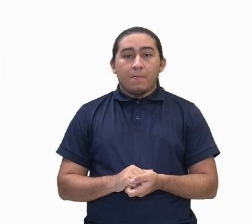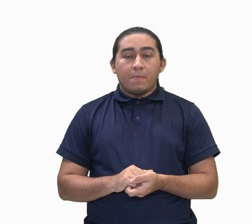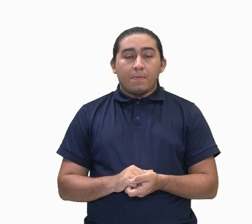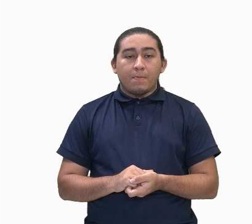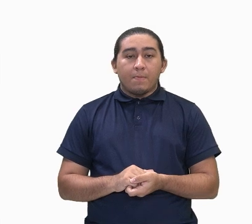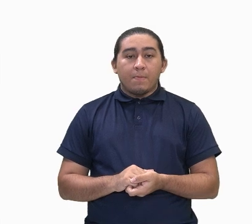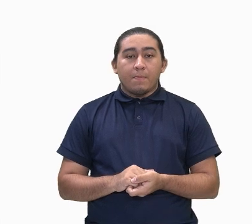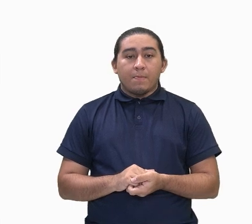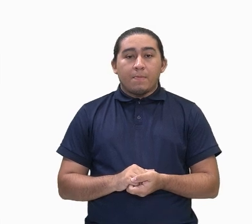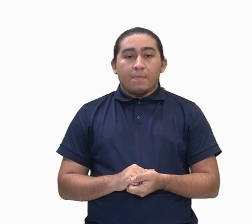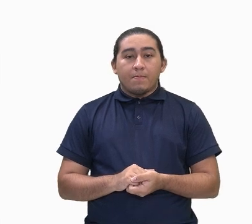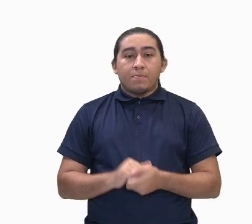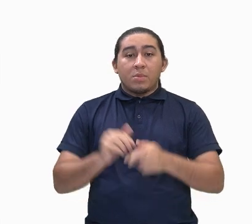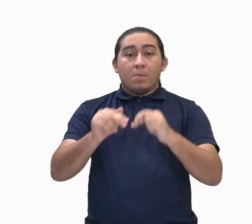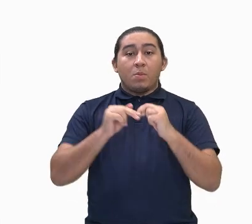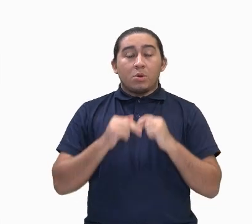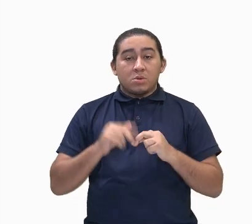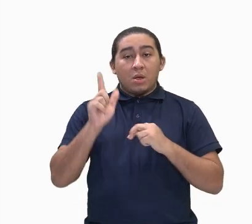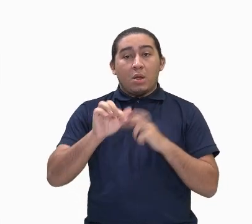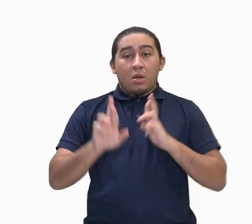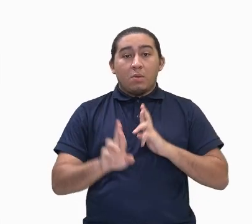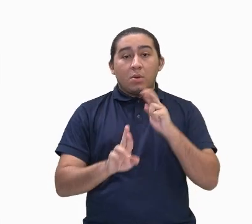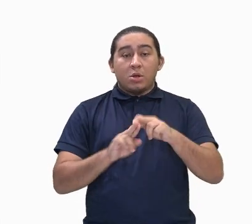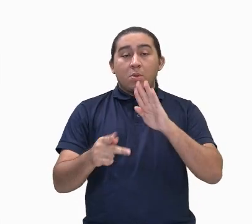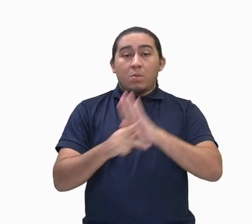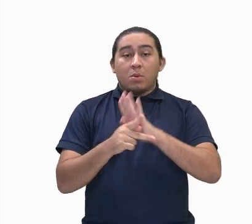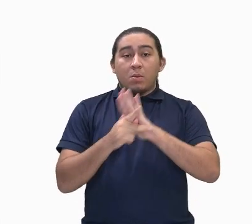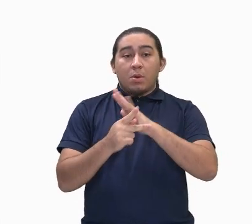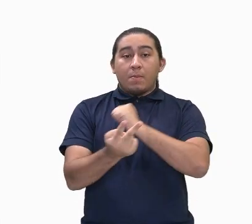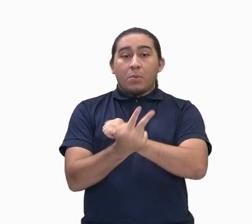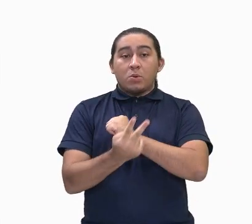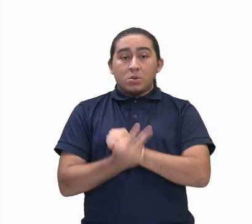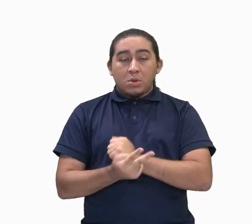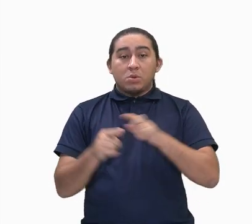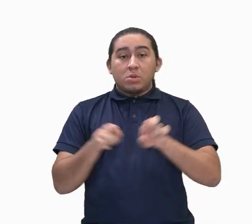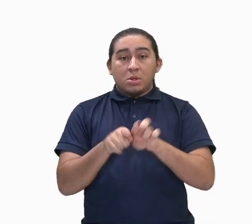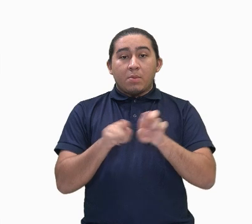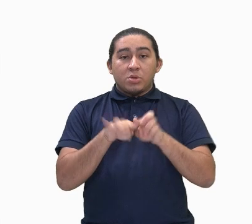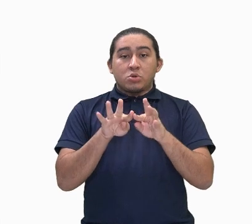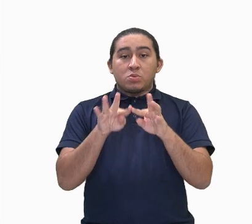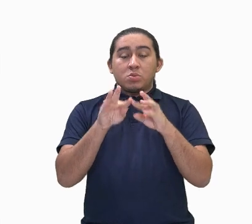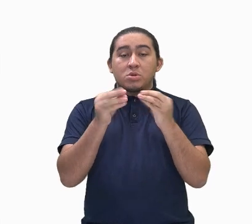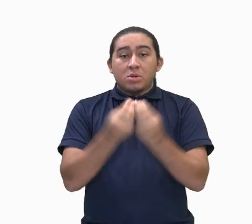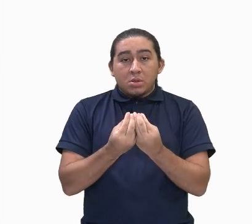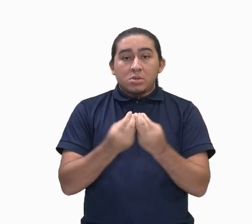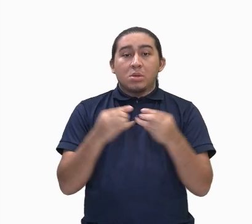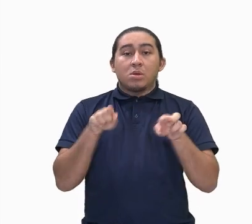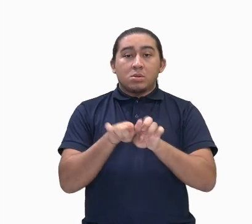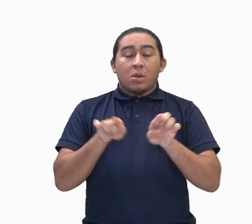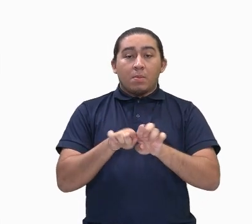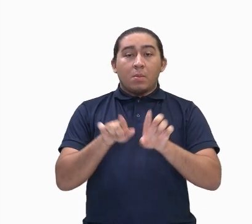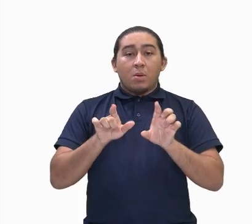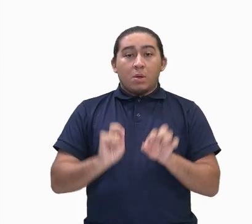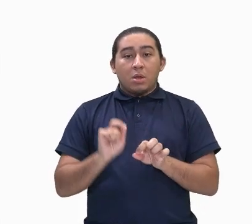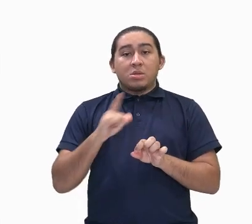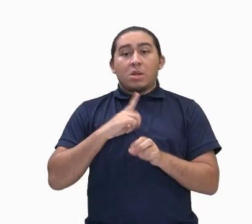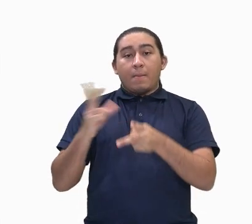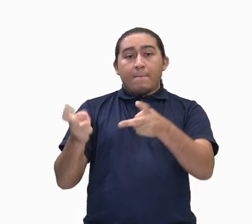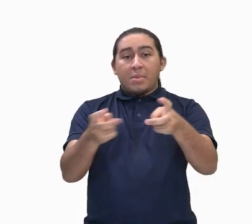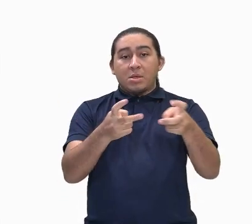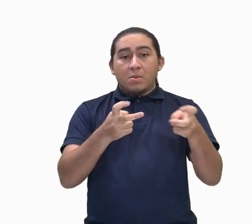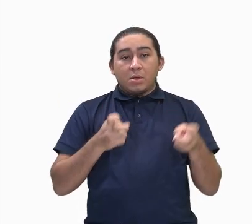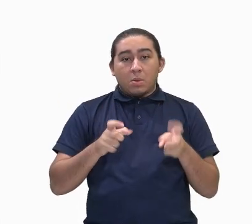Por esse motivo, ele está relacionado com a proteção, a absorção de substâncias e até mesmo com a percepção